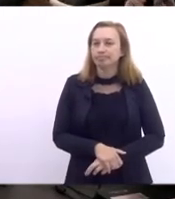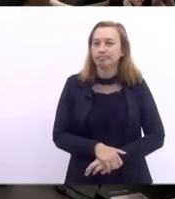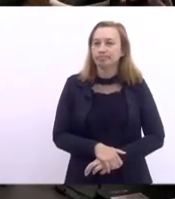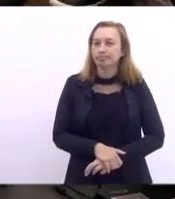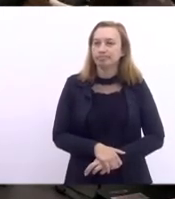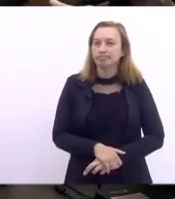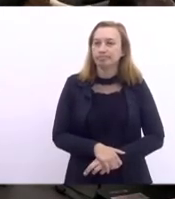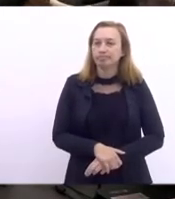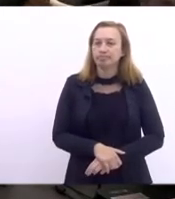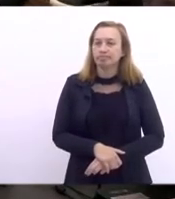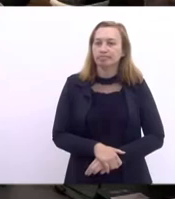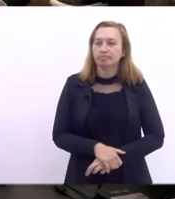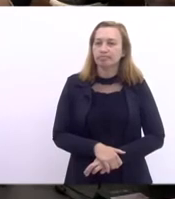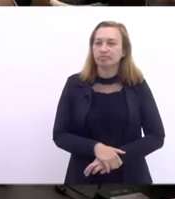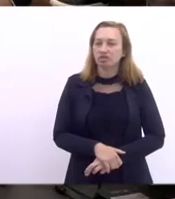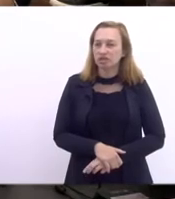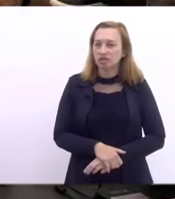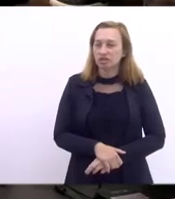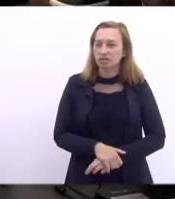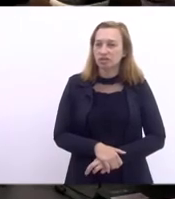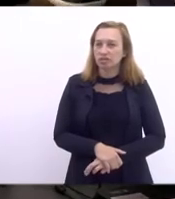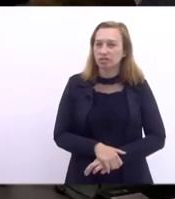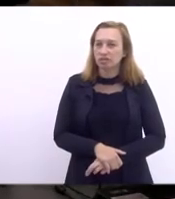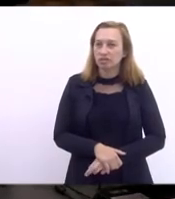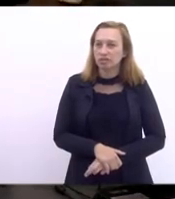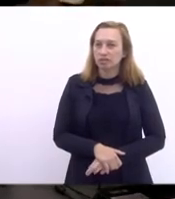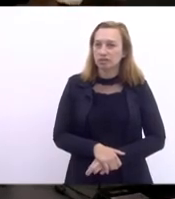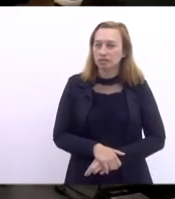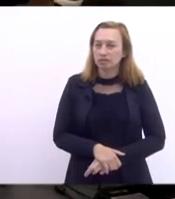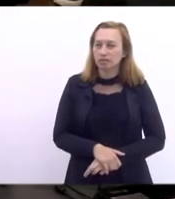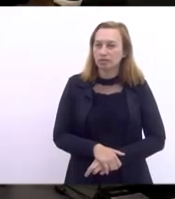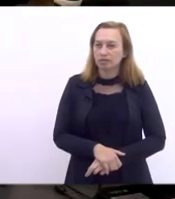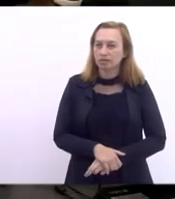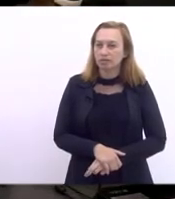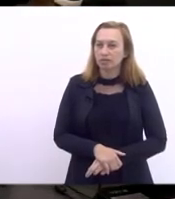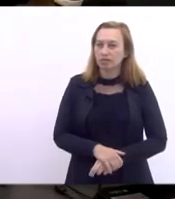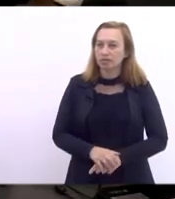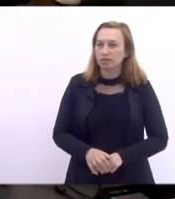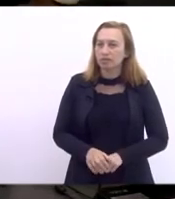então acho que a gente não sei se o Nei que é fazer